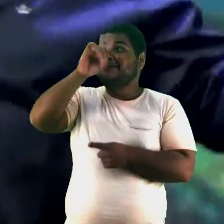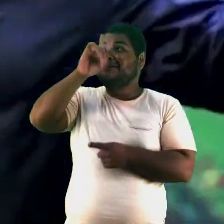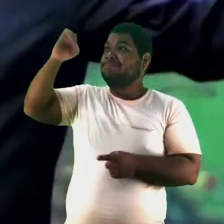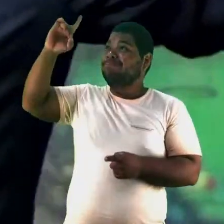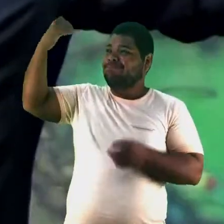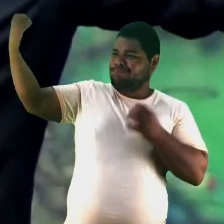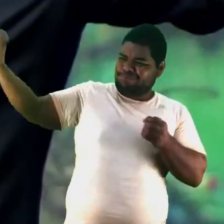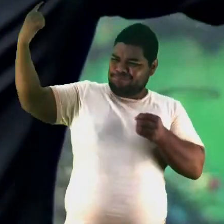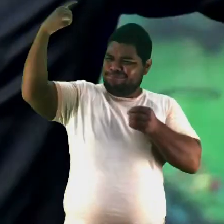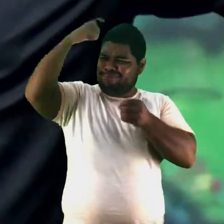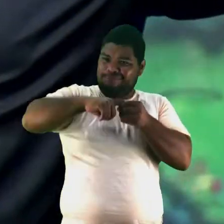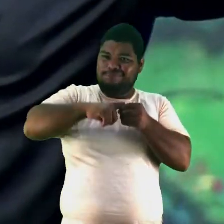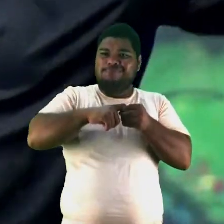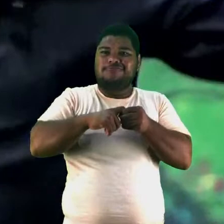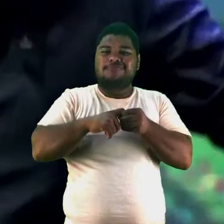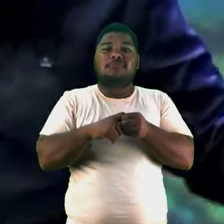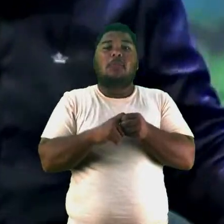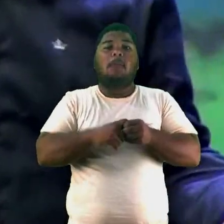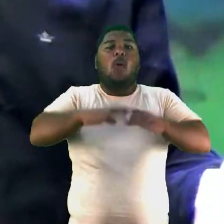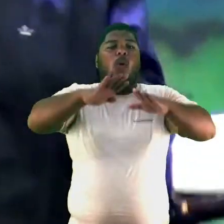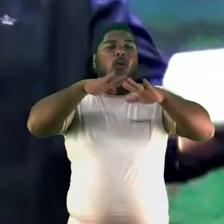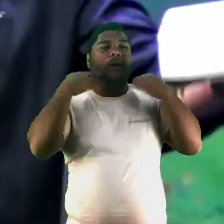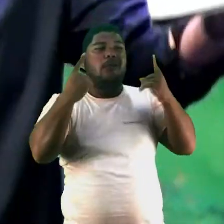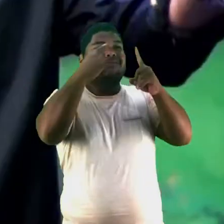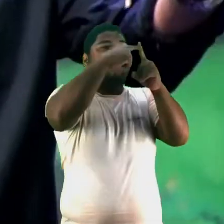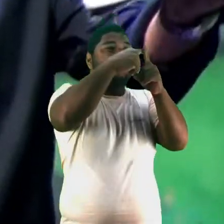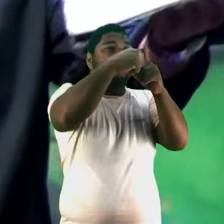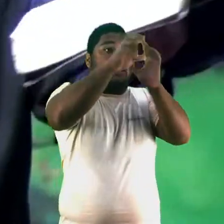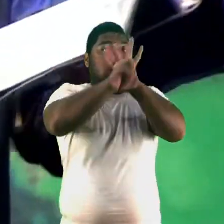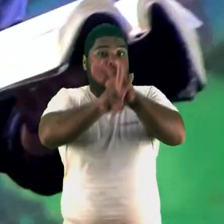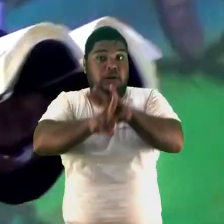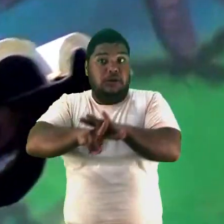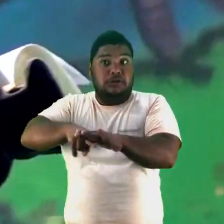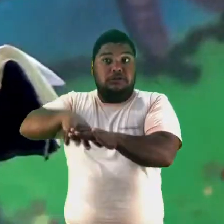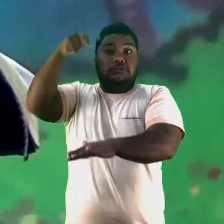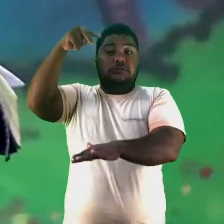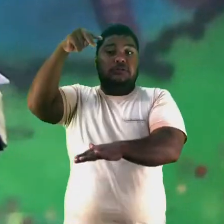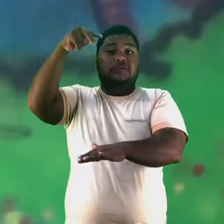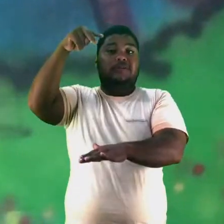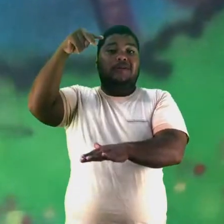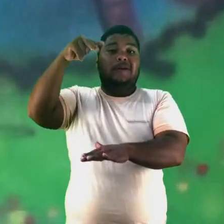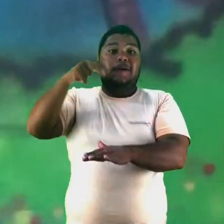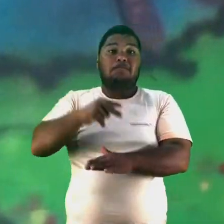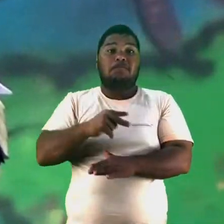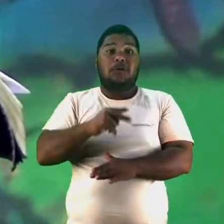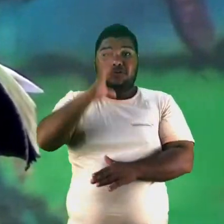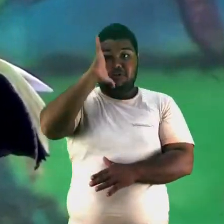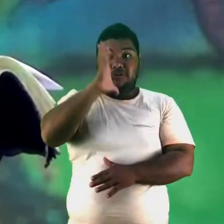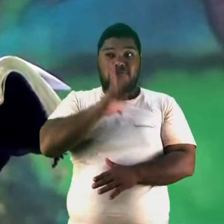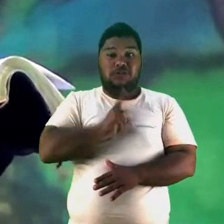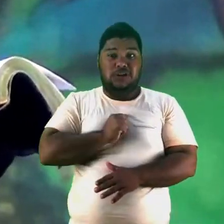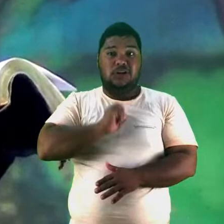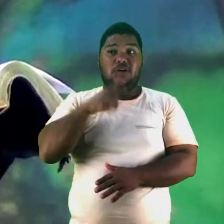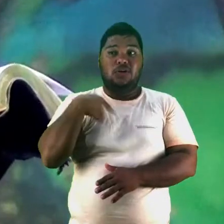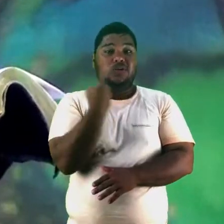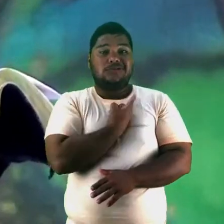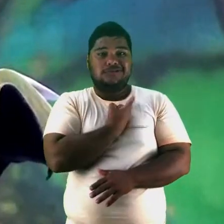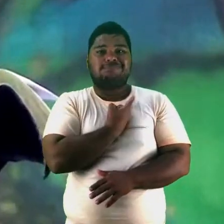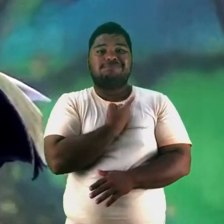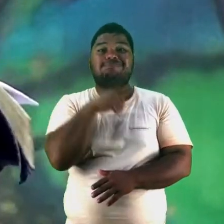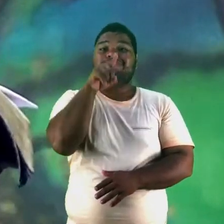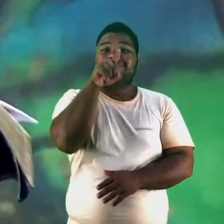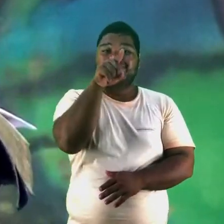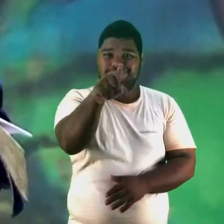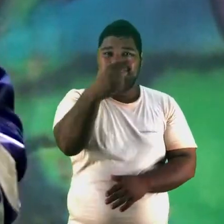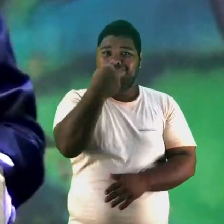mundo, ele morreu naquela cruz, ele ressuscitou para justificar a mim e você, por